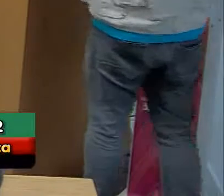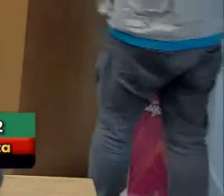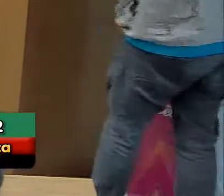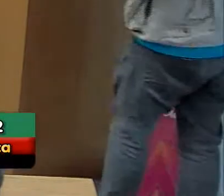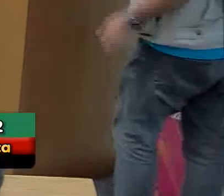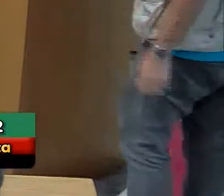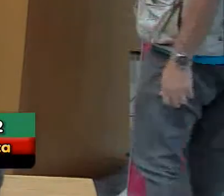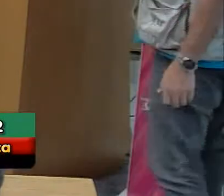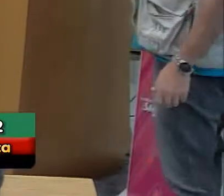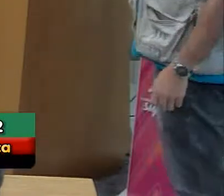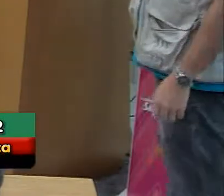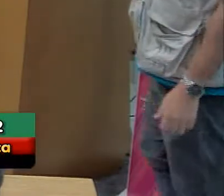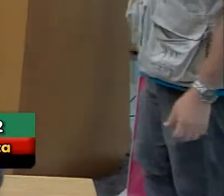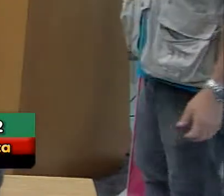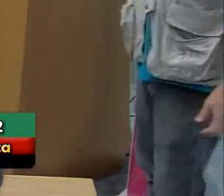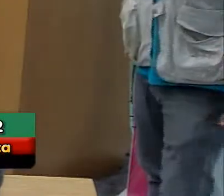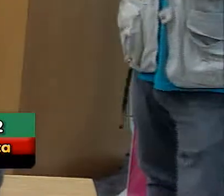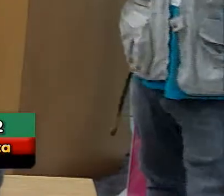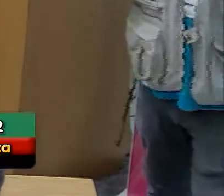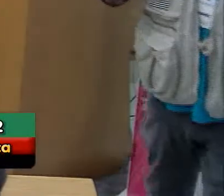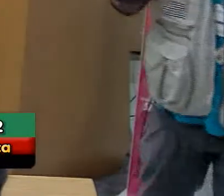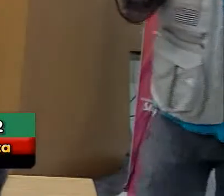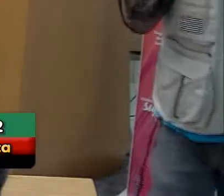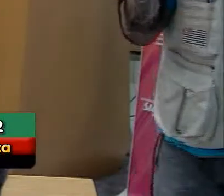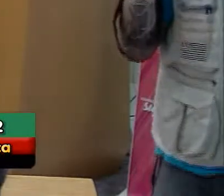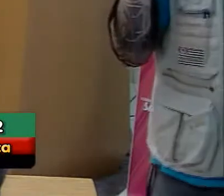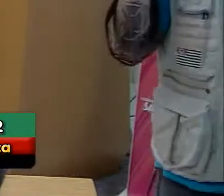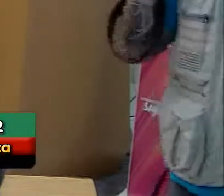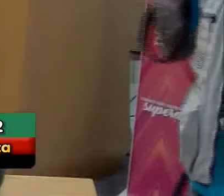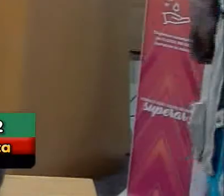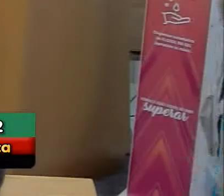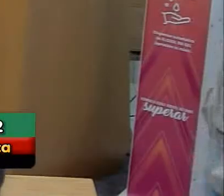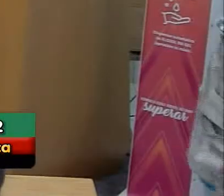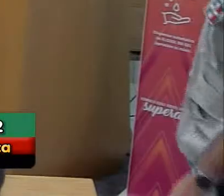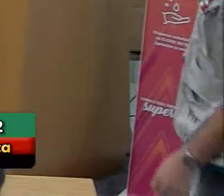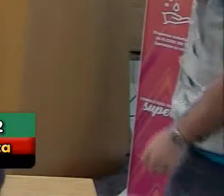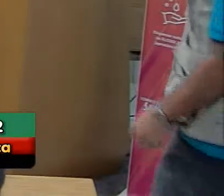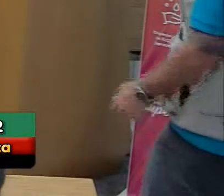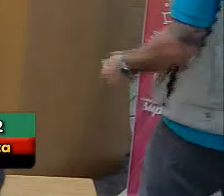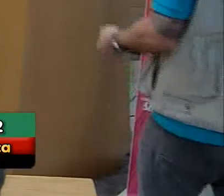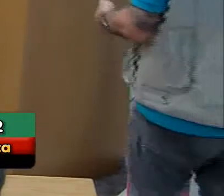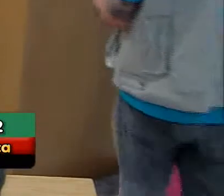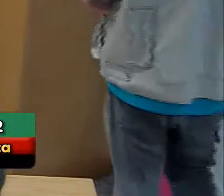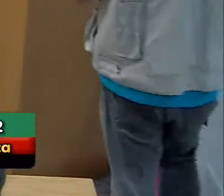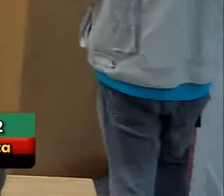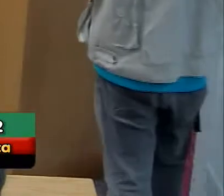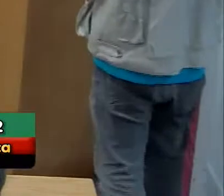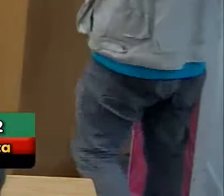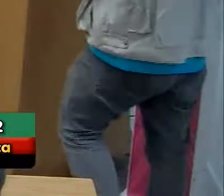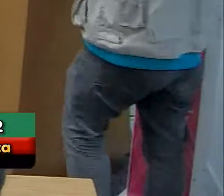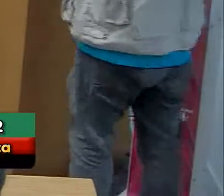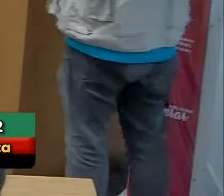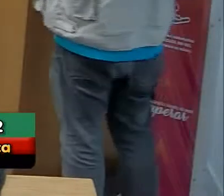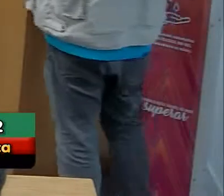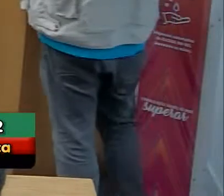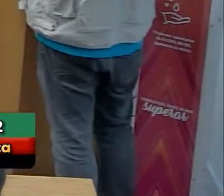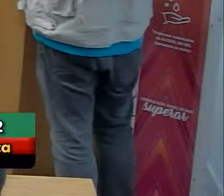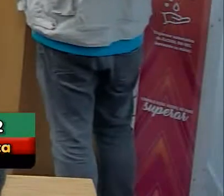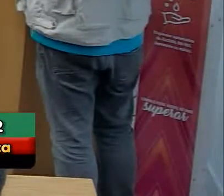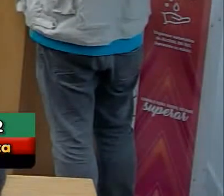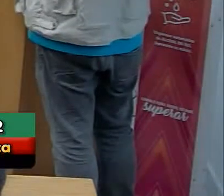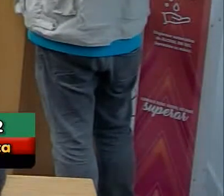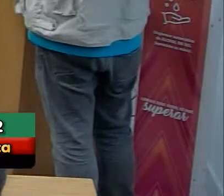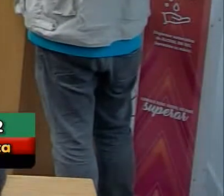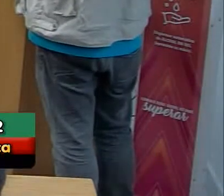Muito obrigada. Daniel Barreira Alves, pastor da Igreja Evangélica Luterana do Brasil, Congregação Cristo para